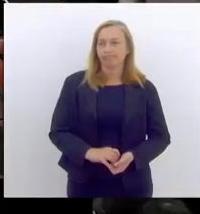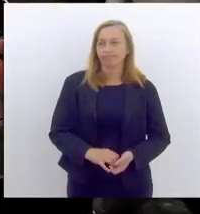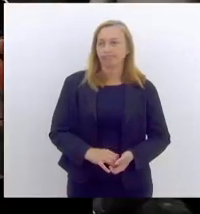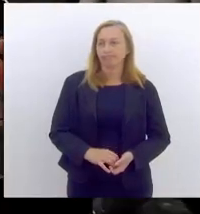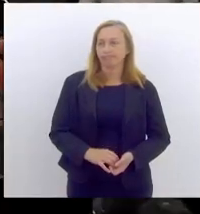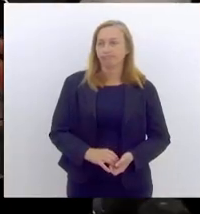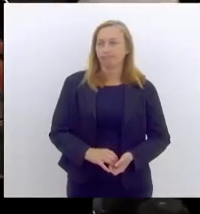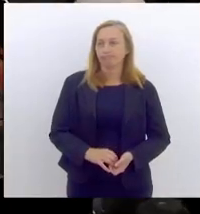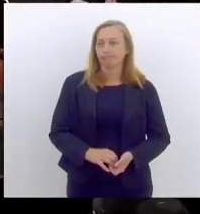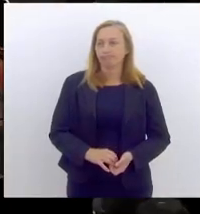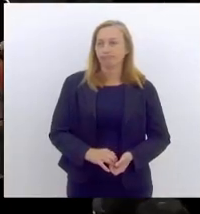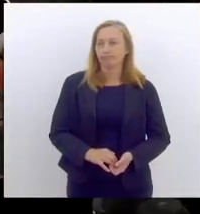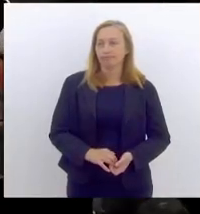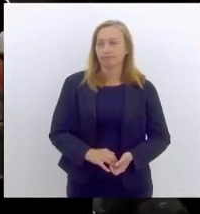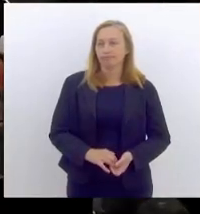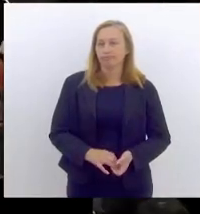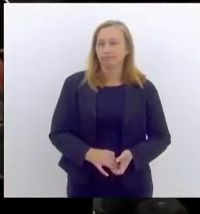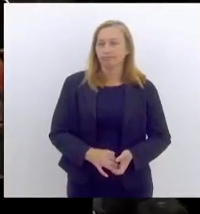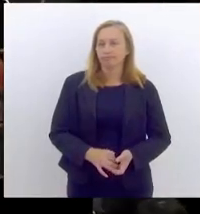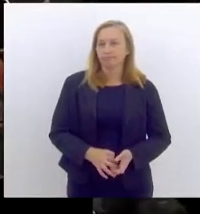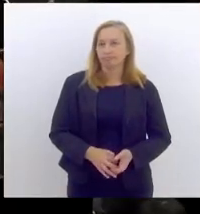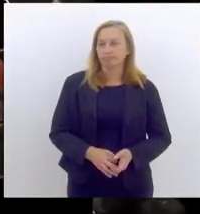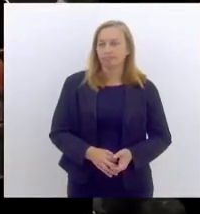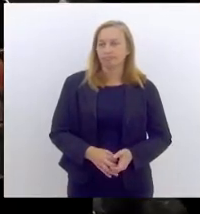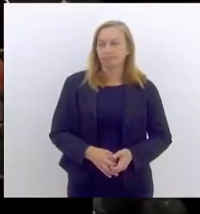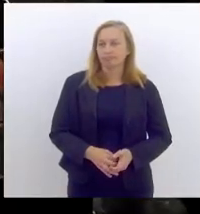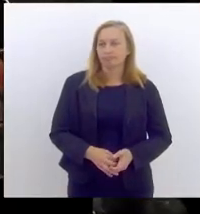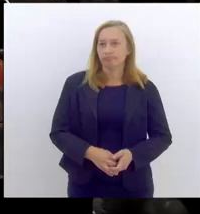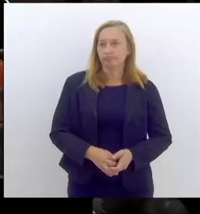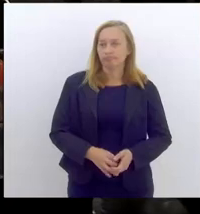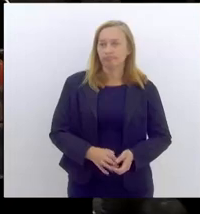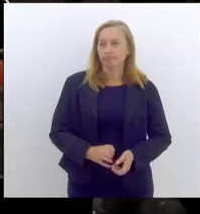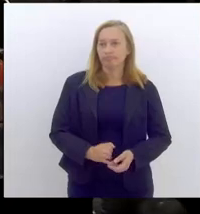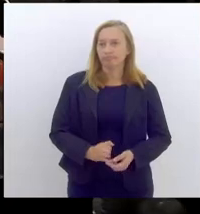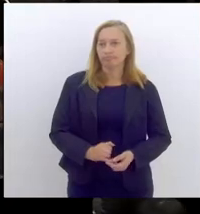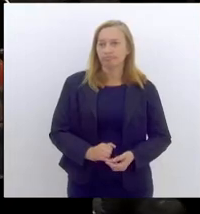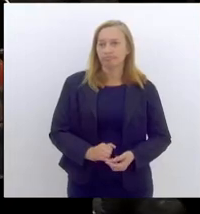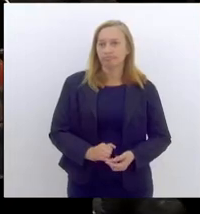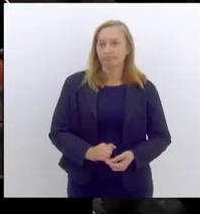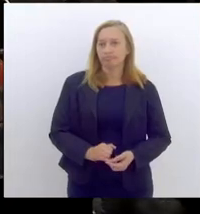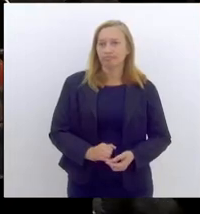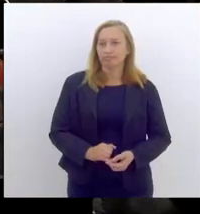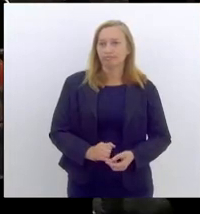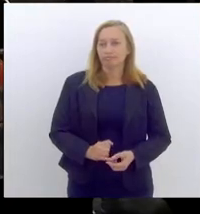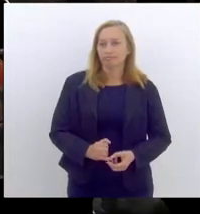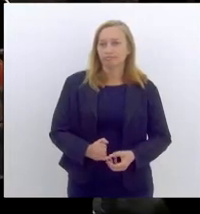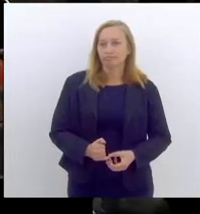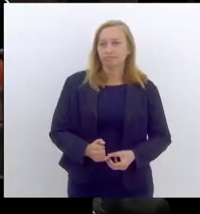A partir daí fica.